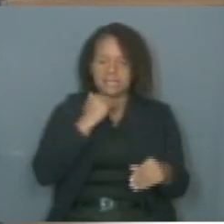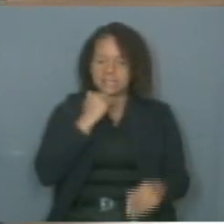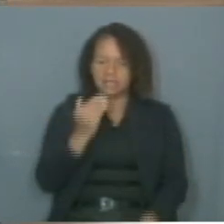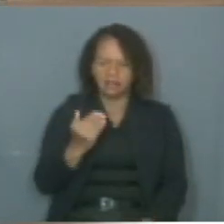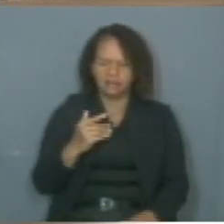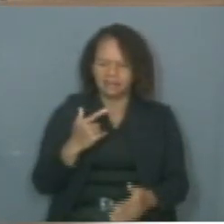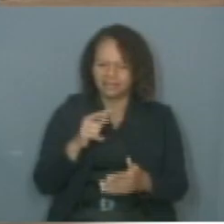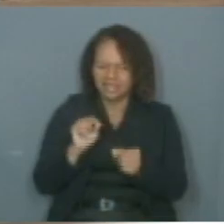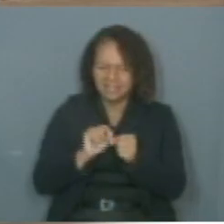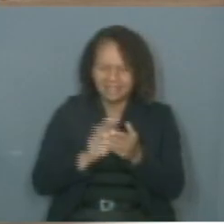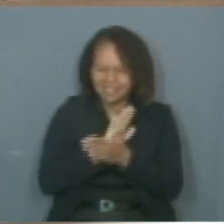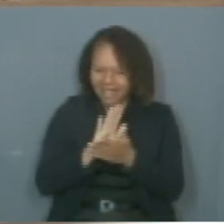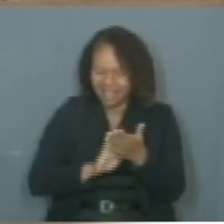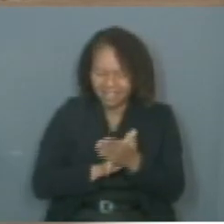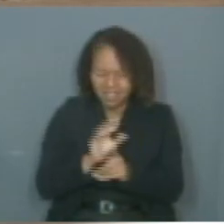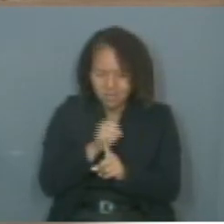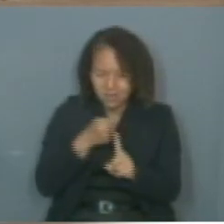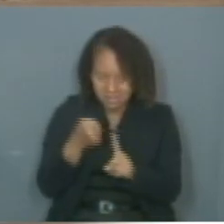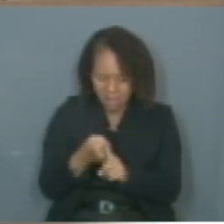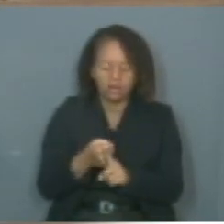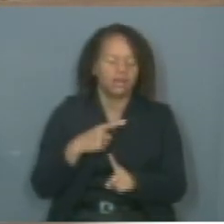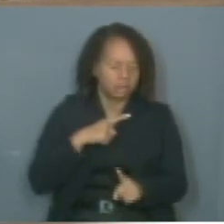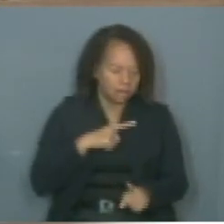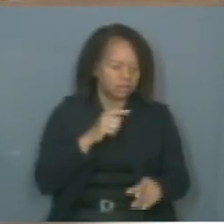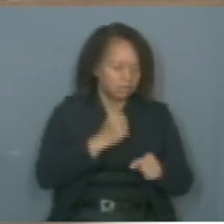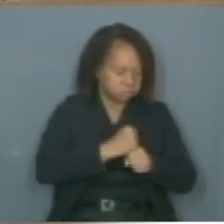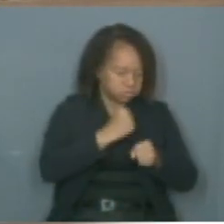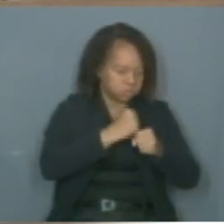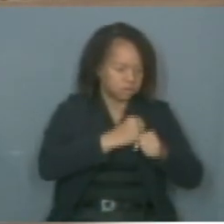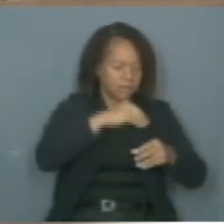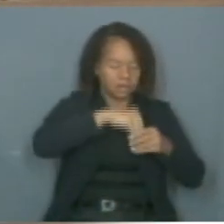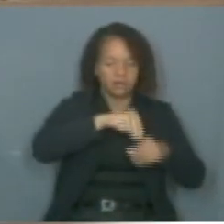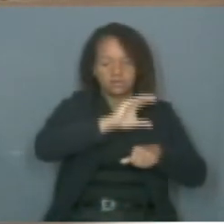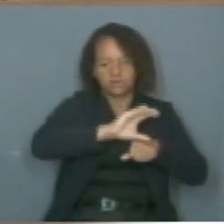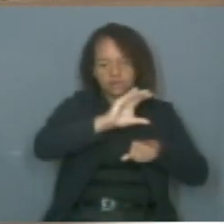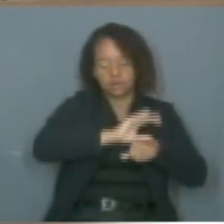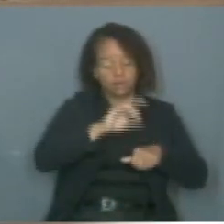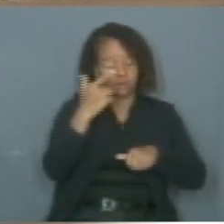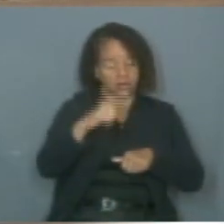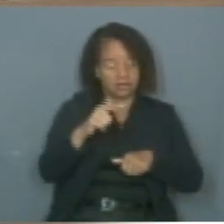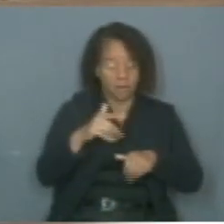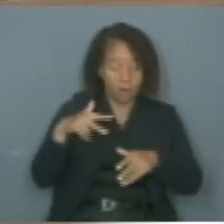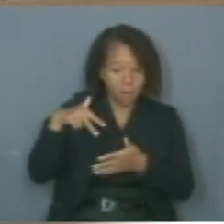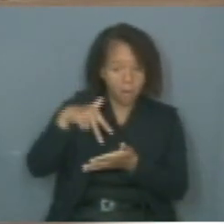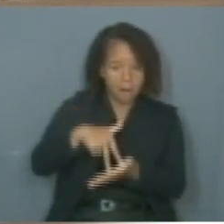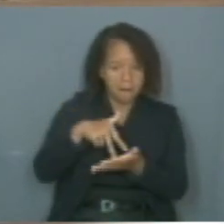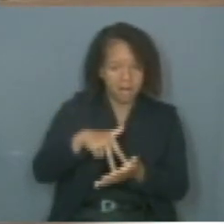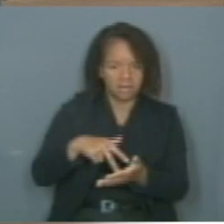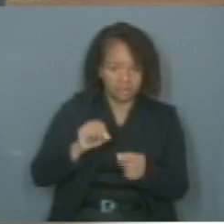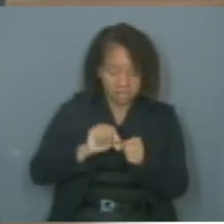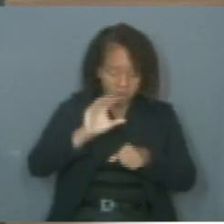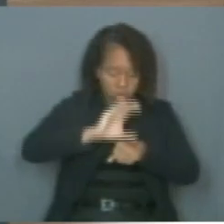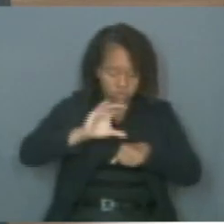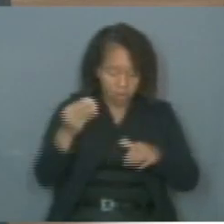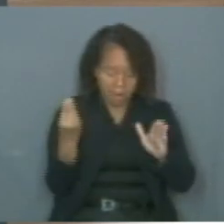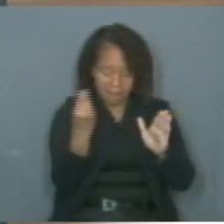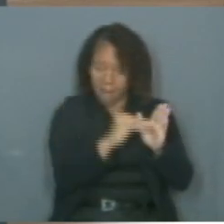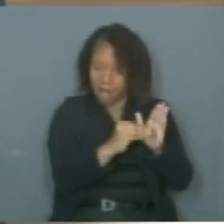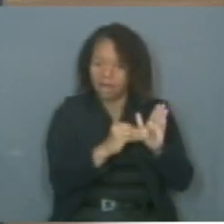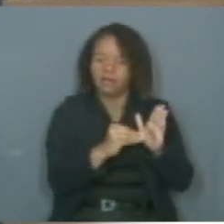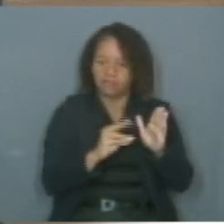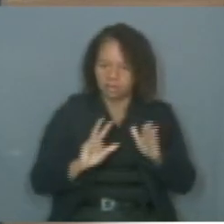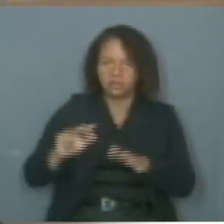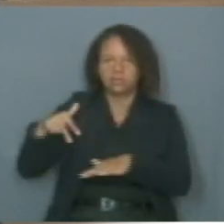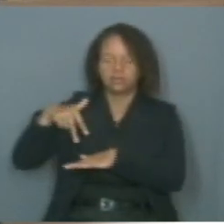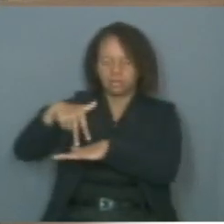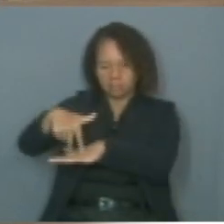nenhuma função social, tem que ter, e é constitucional. O terreno que não tiver ocupado, que não cumprir a Constituição, vai ser